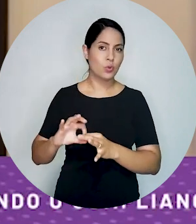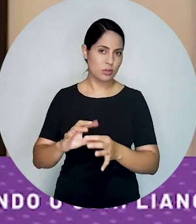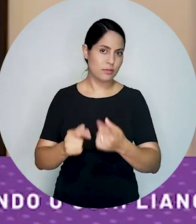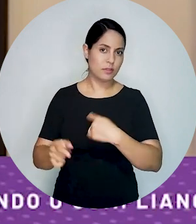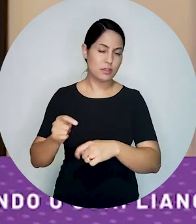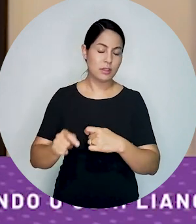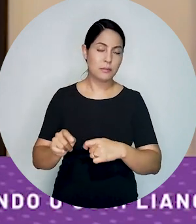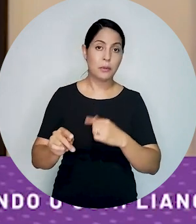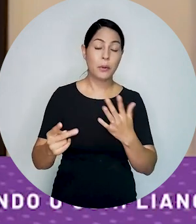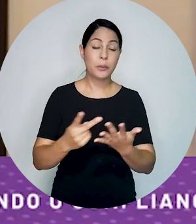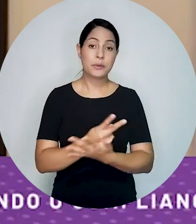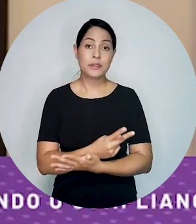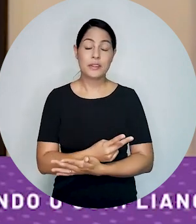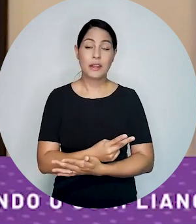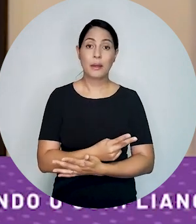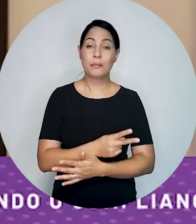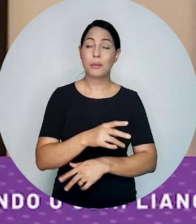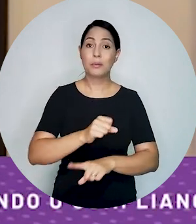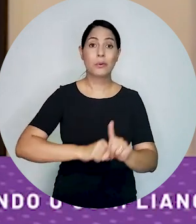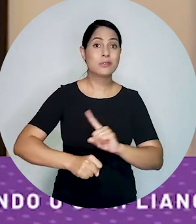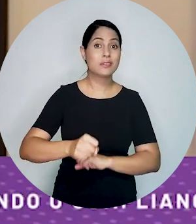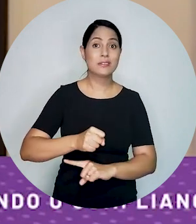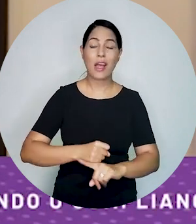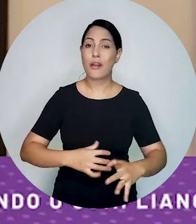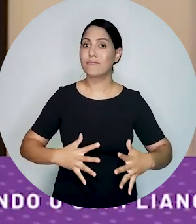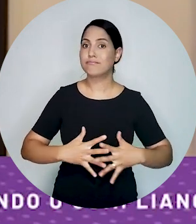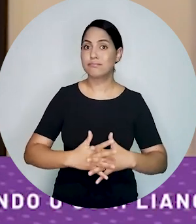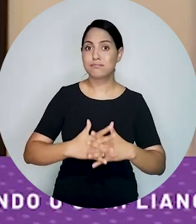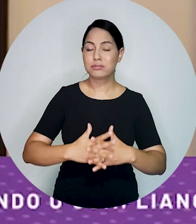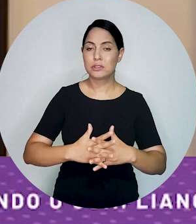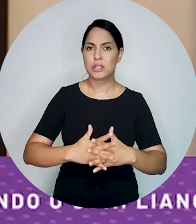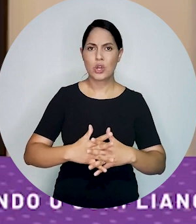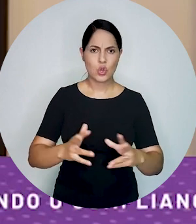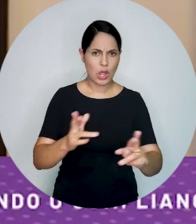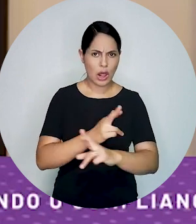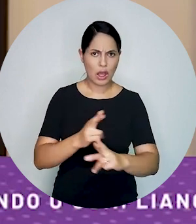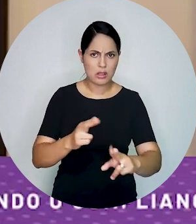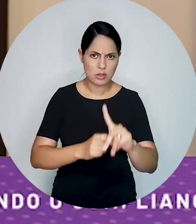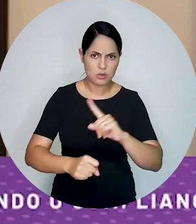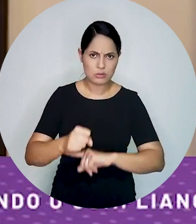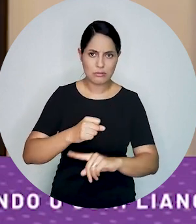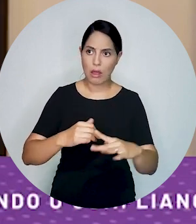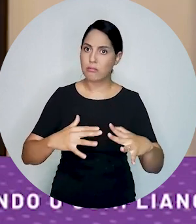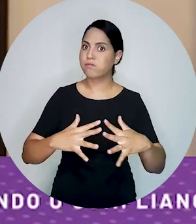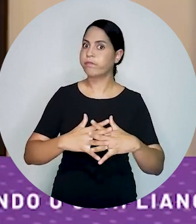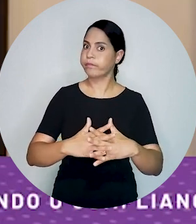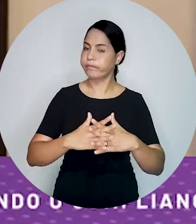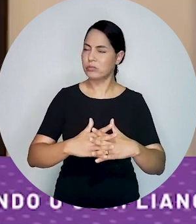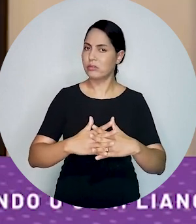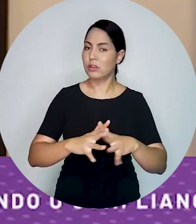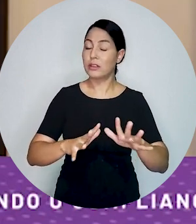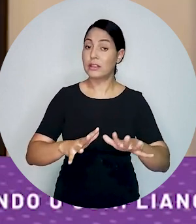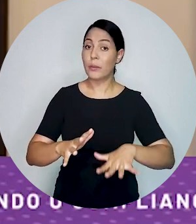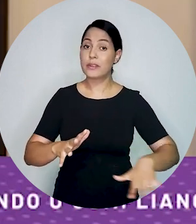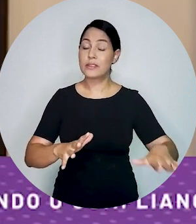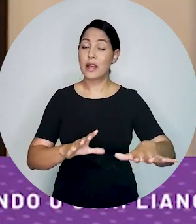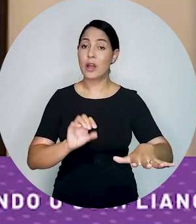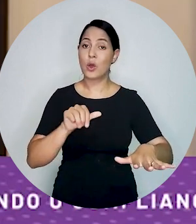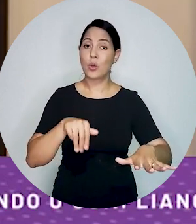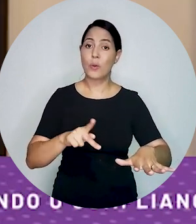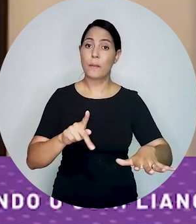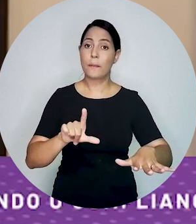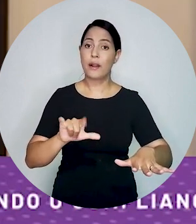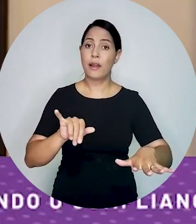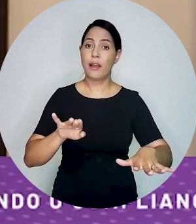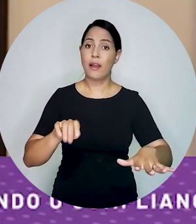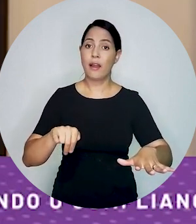setor financeiro. Só que a sociedade foi ficando cada vez mais complexa, né? As relações sociais ficaram mais complexas e essa área